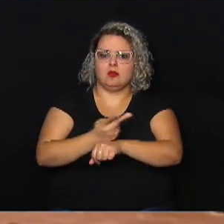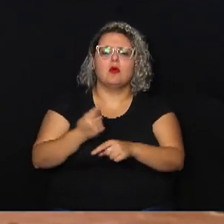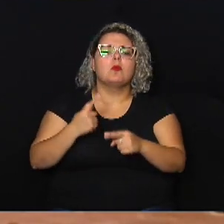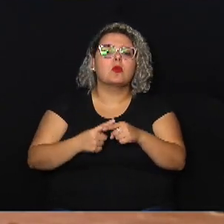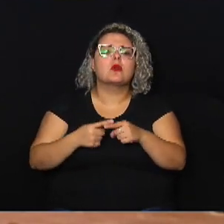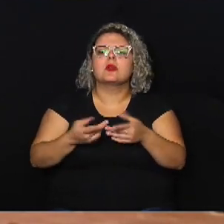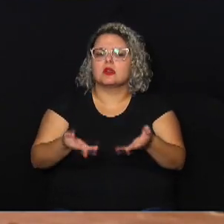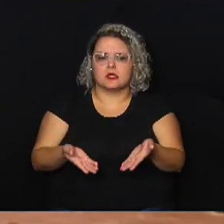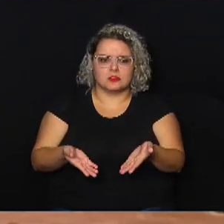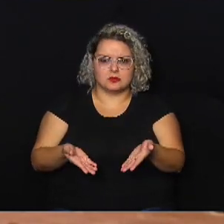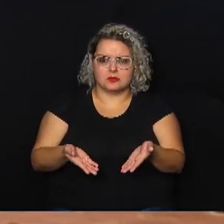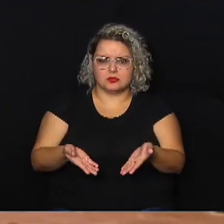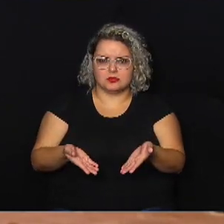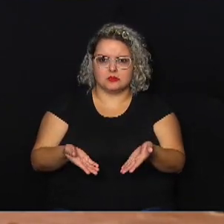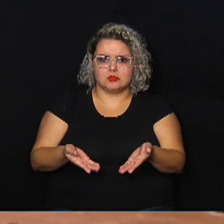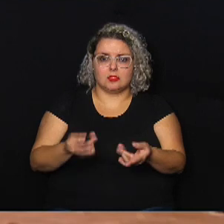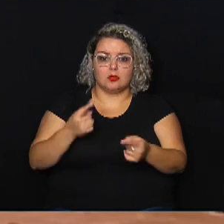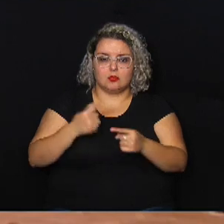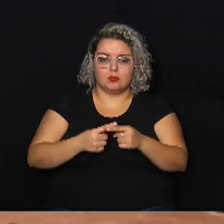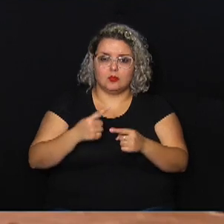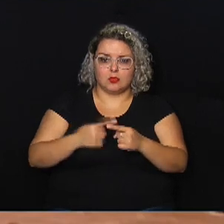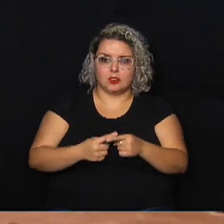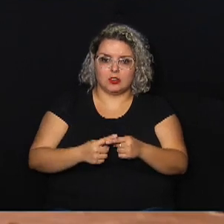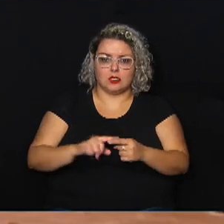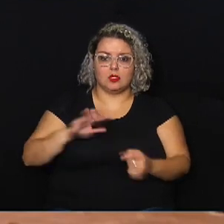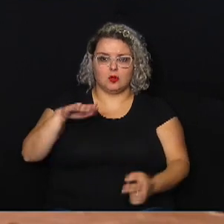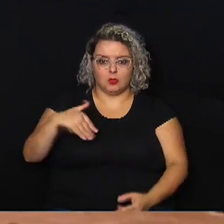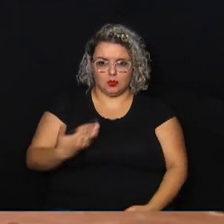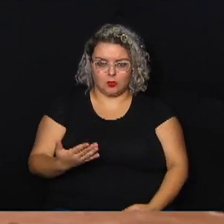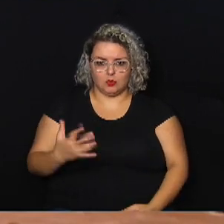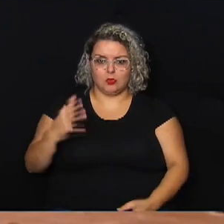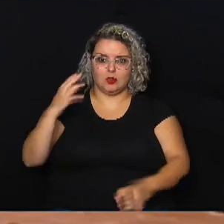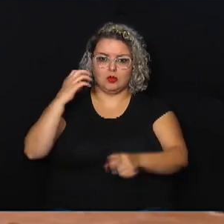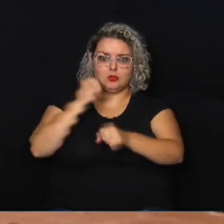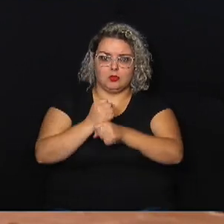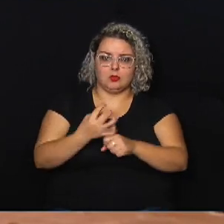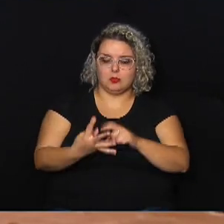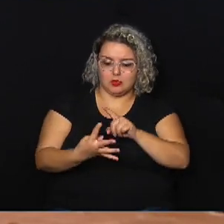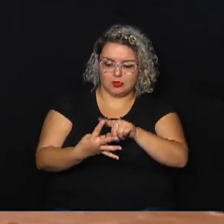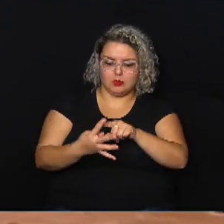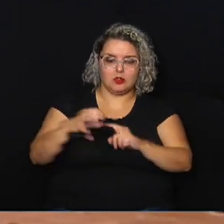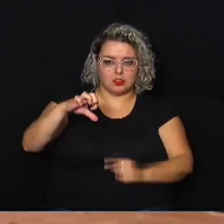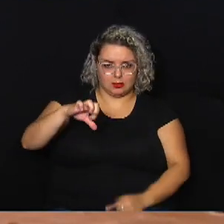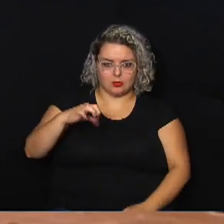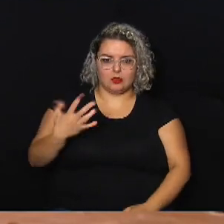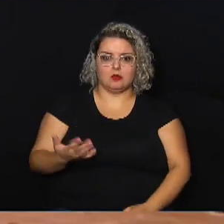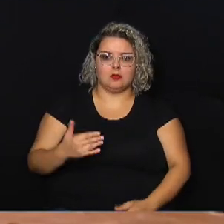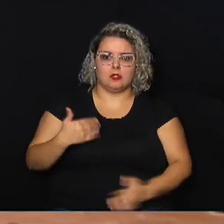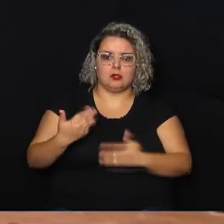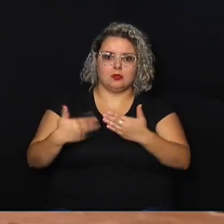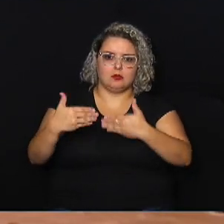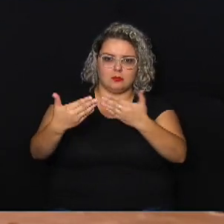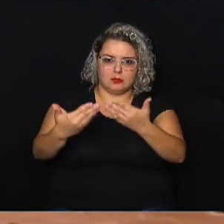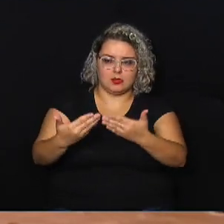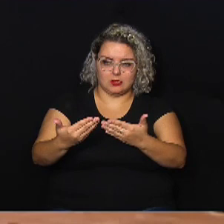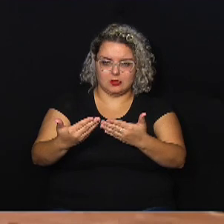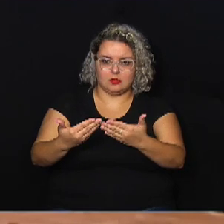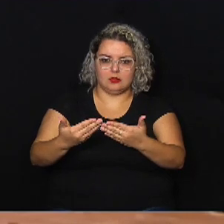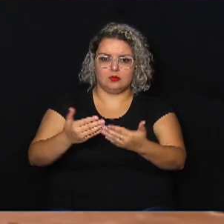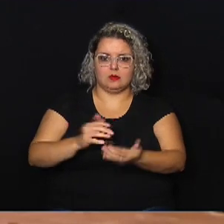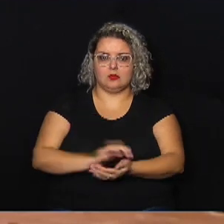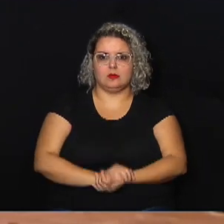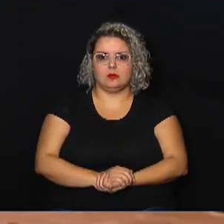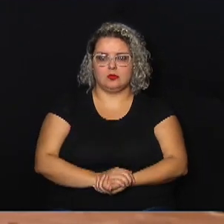isso? Porque é o seguinte, quando você acumulou isso, a partir desse valor, digamos